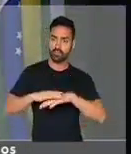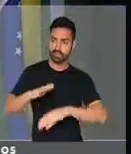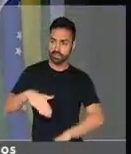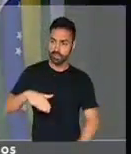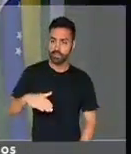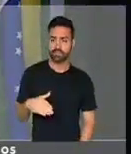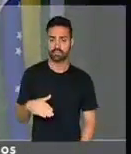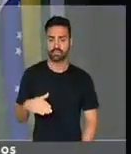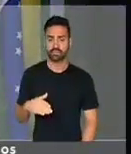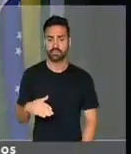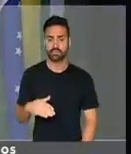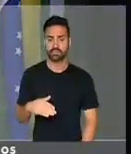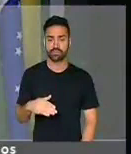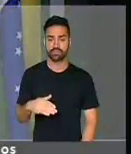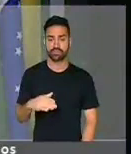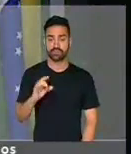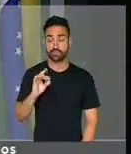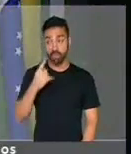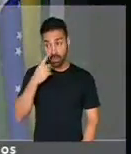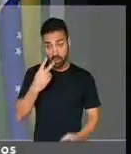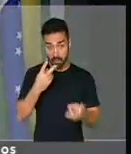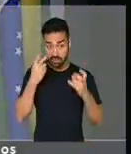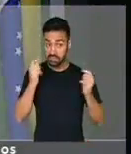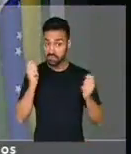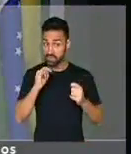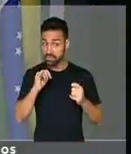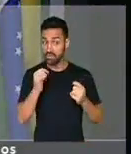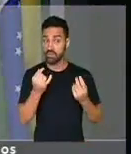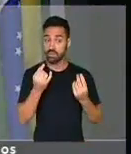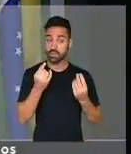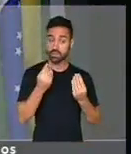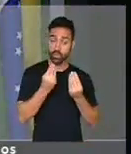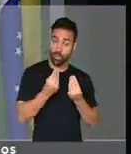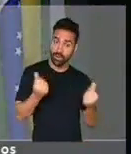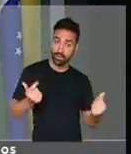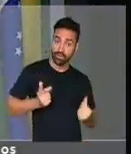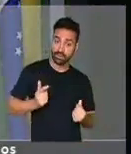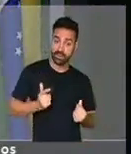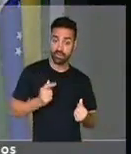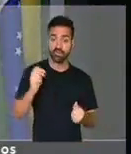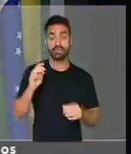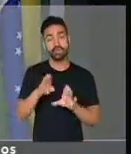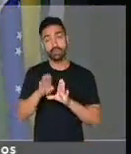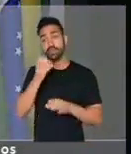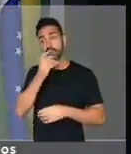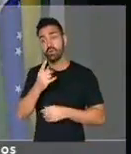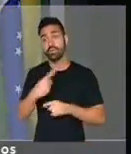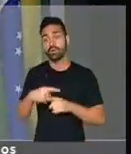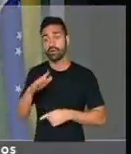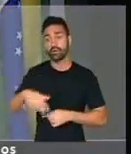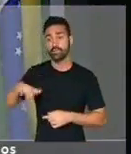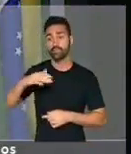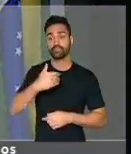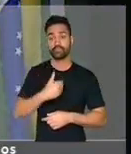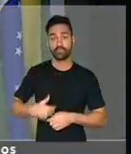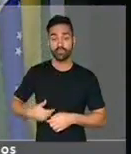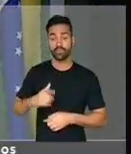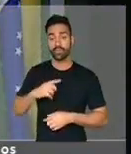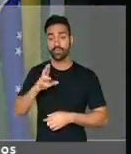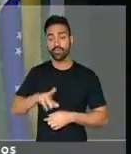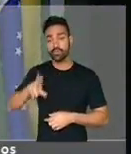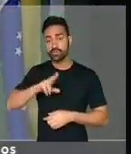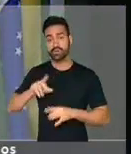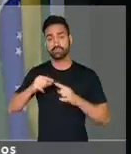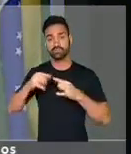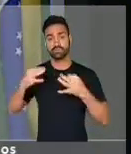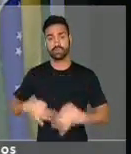preço, né? Aí ele só tem que observar a qualidade da compra, e é bom porque o setor público está usando bem